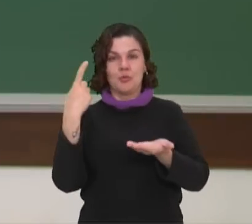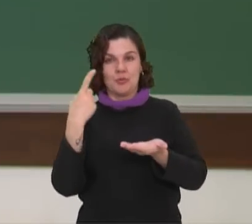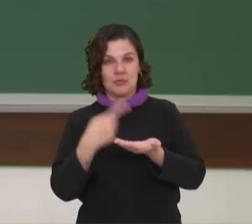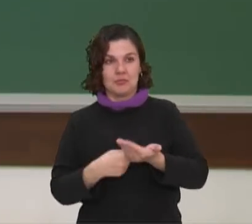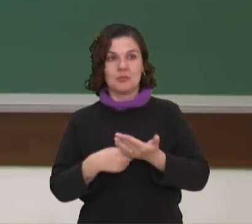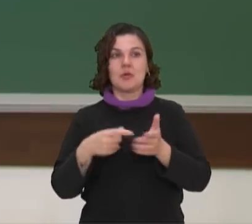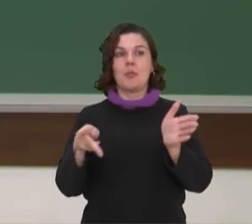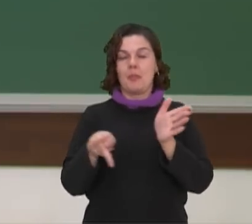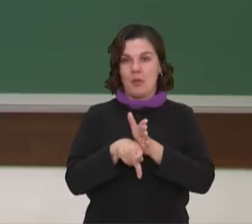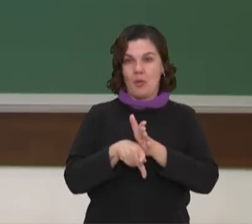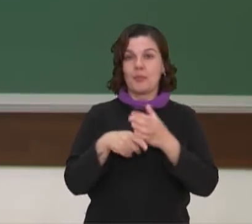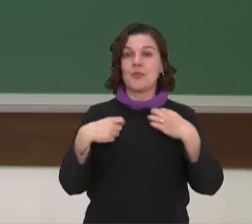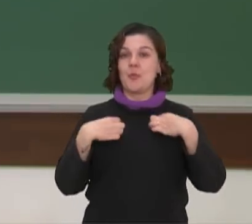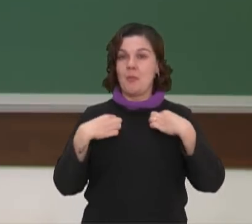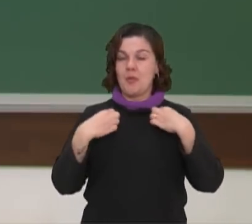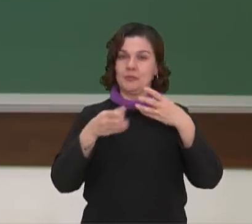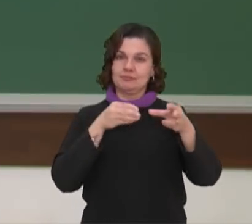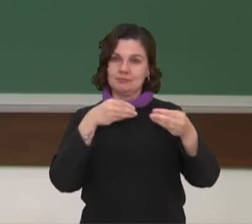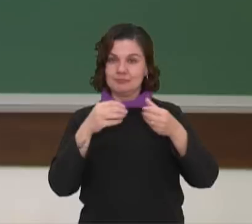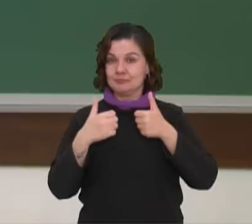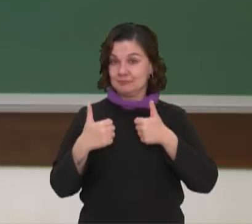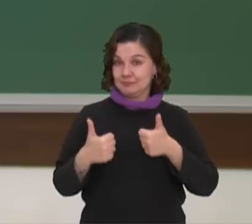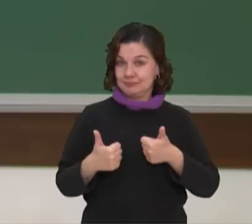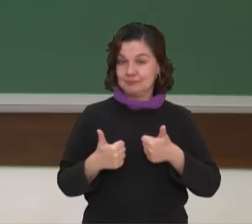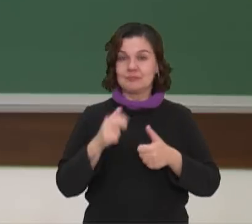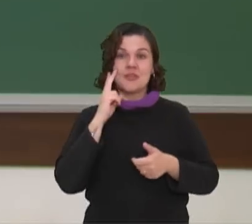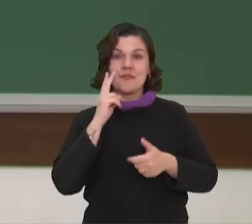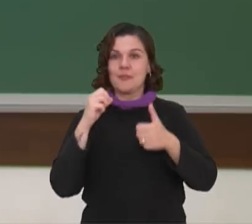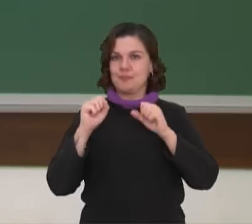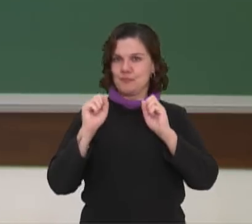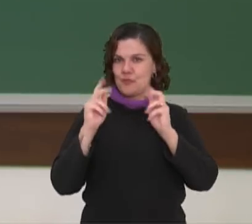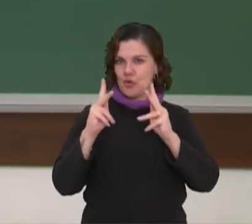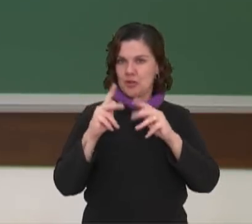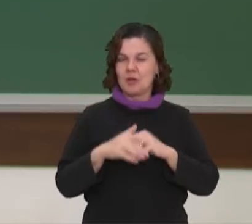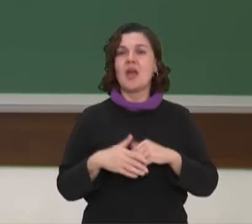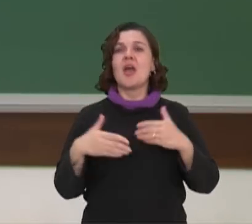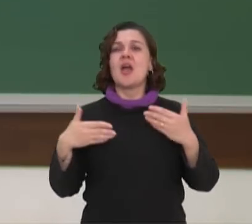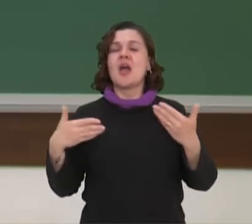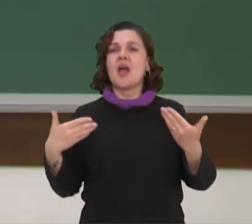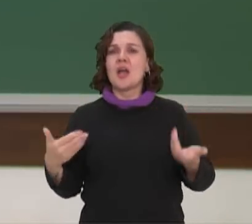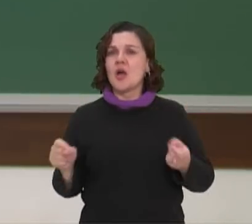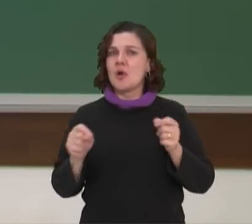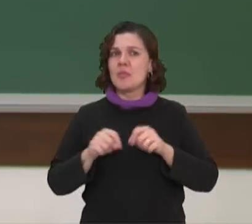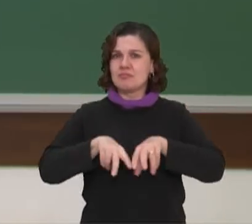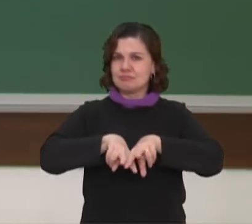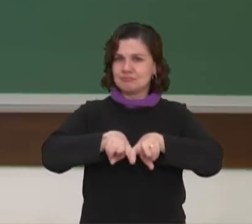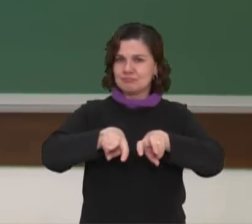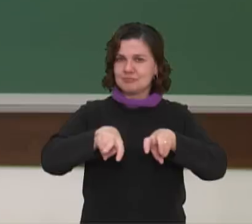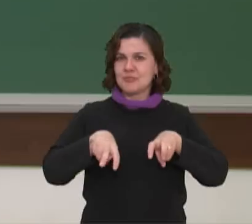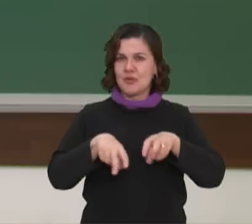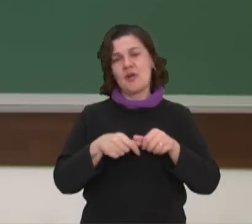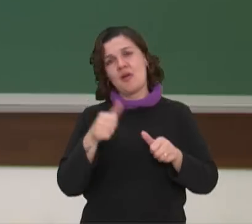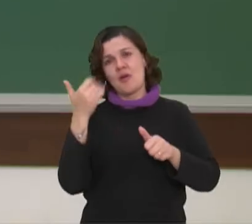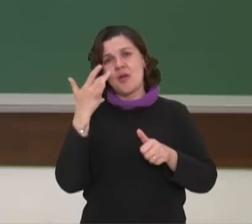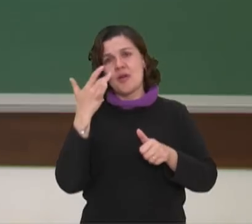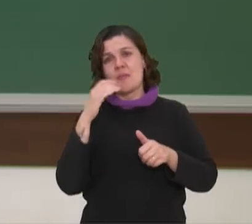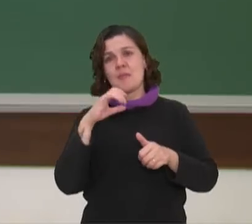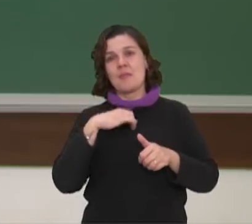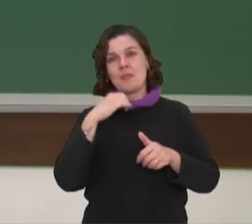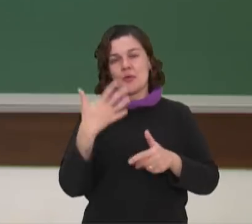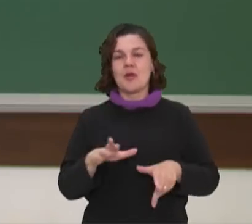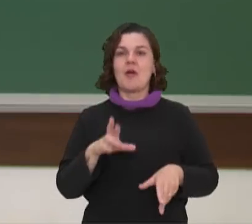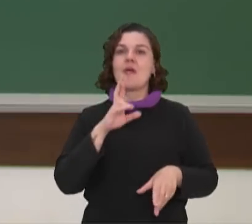Methuen, Tratado dos Panos e Vinhos. Ok? E produção do ouro em Portugal? Tem tarefa para você fazer sobre